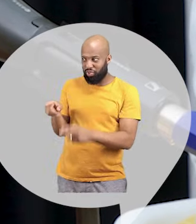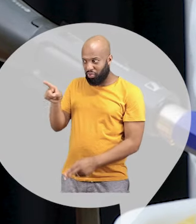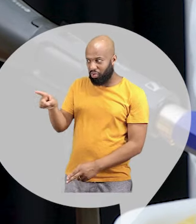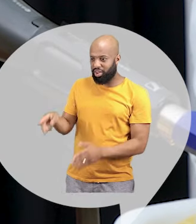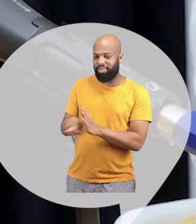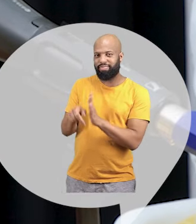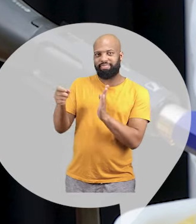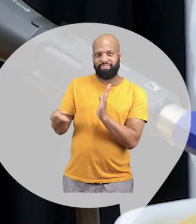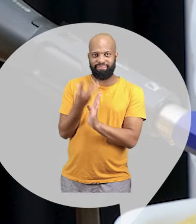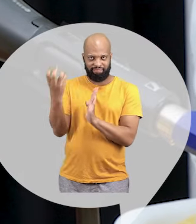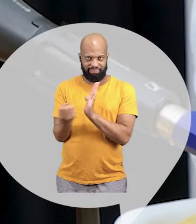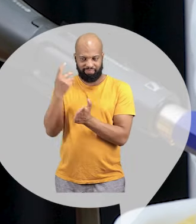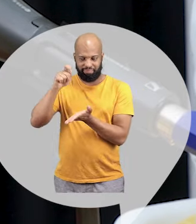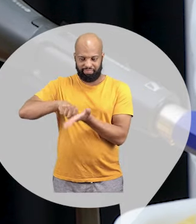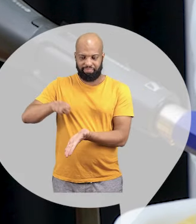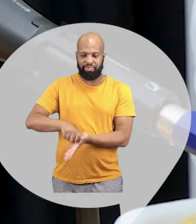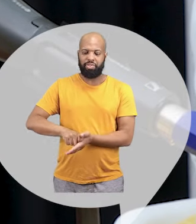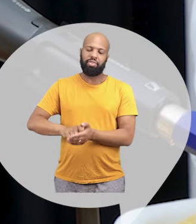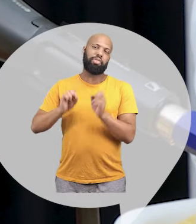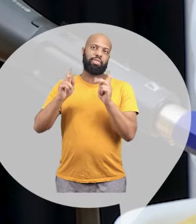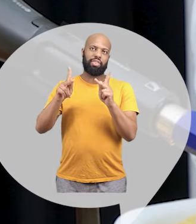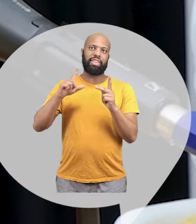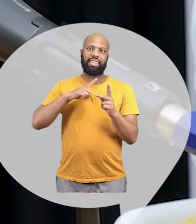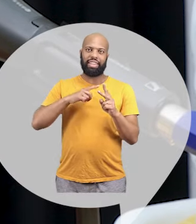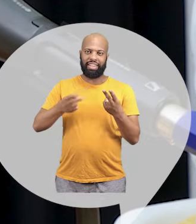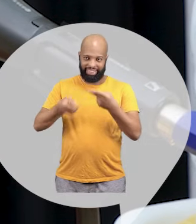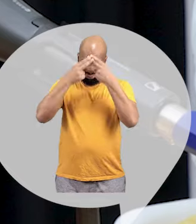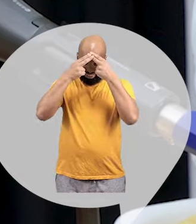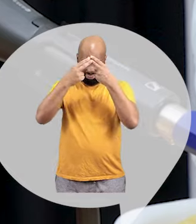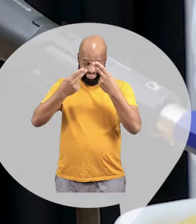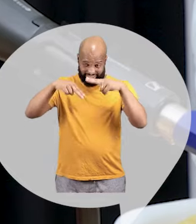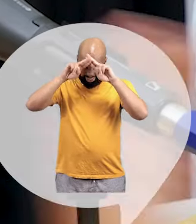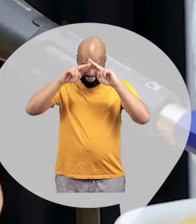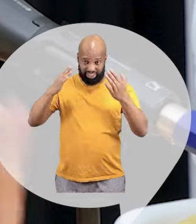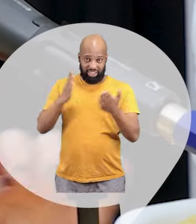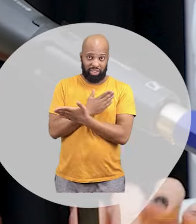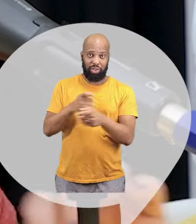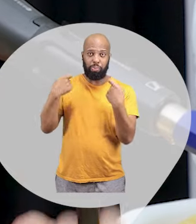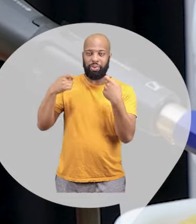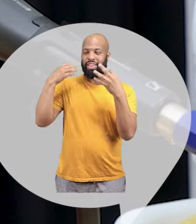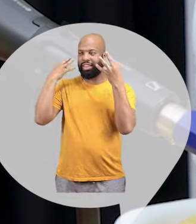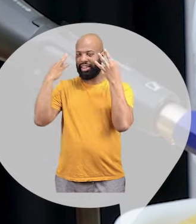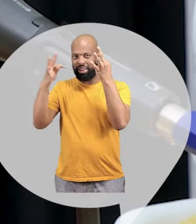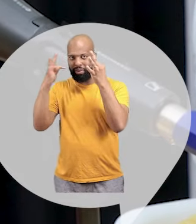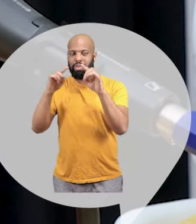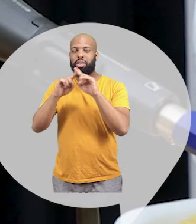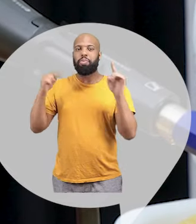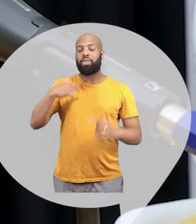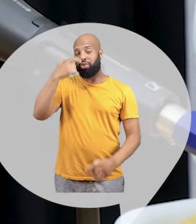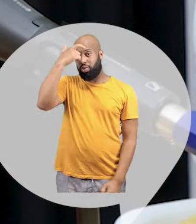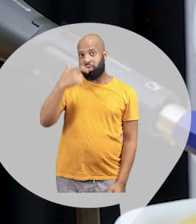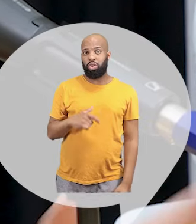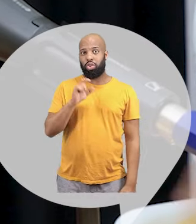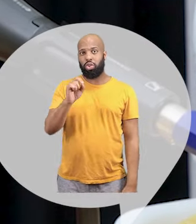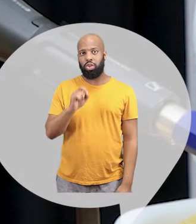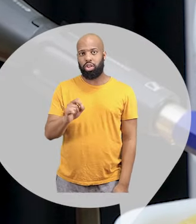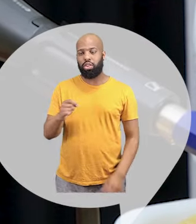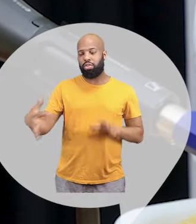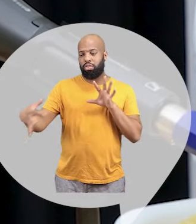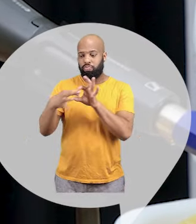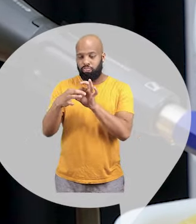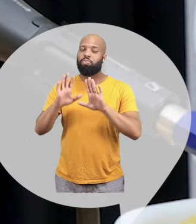que o Gabriel tem para compor por exemplo Ah enfim né travas isso para isso serve terapia né mas eu sou